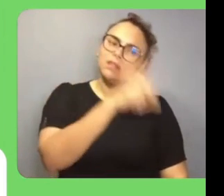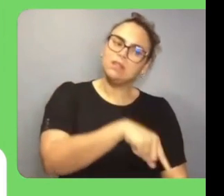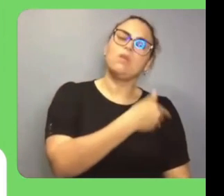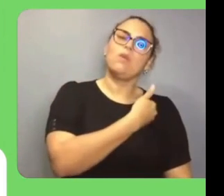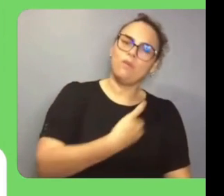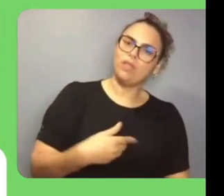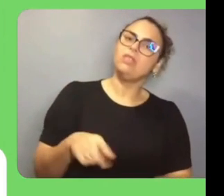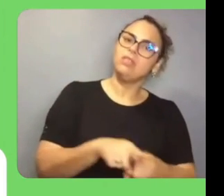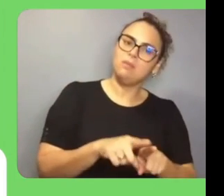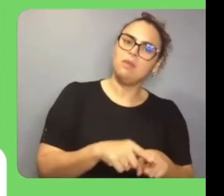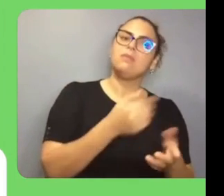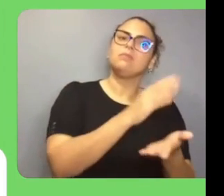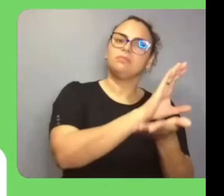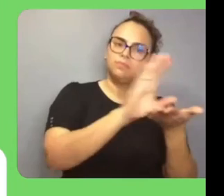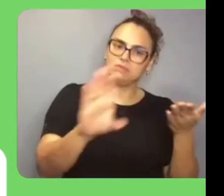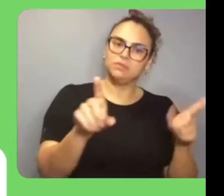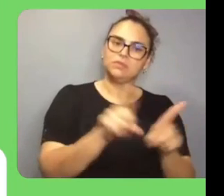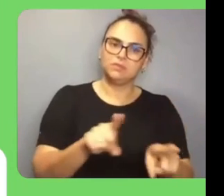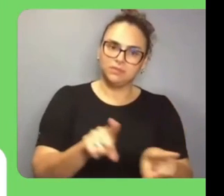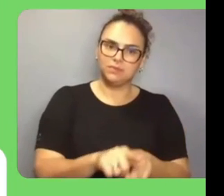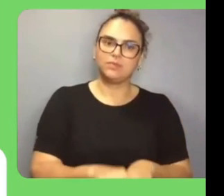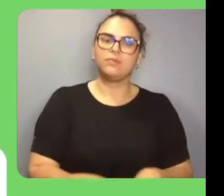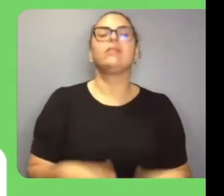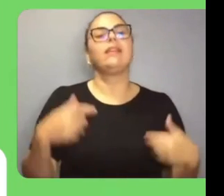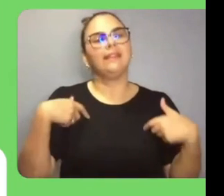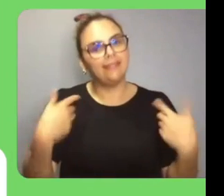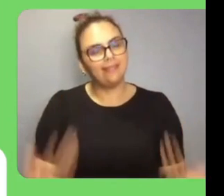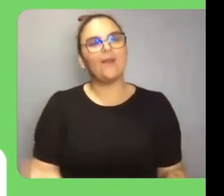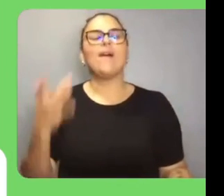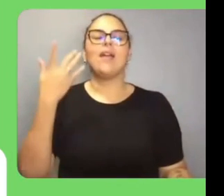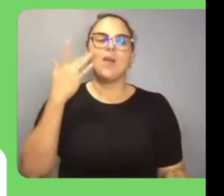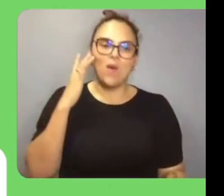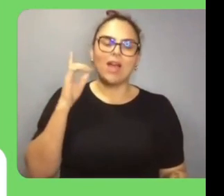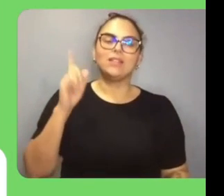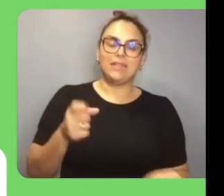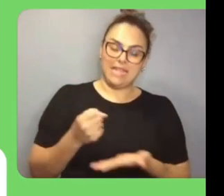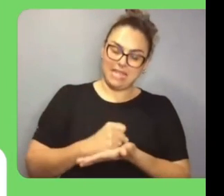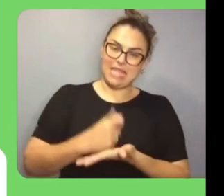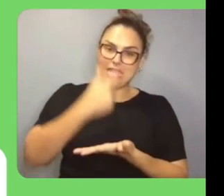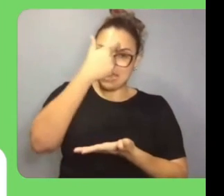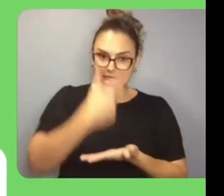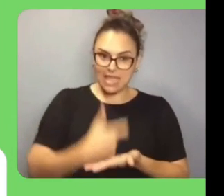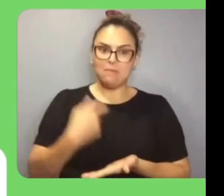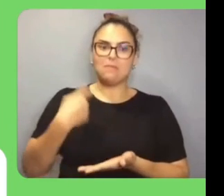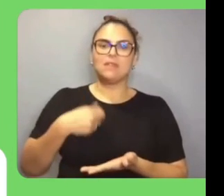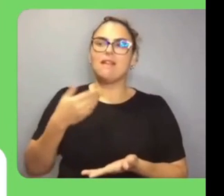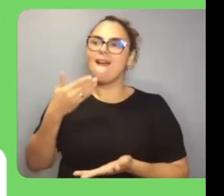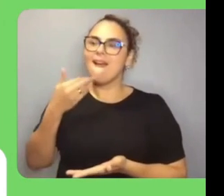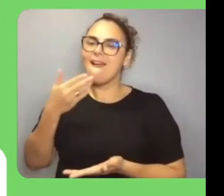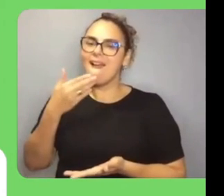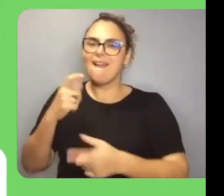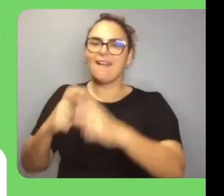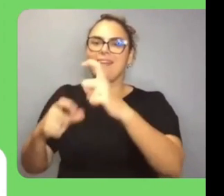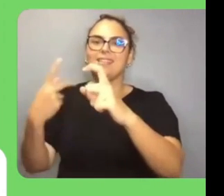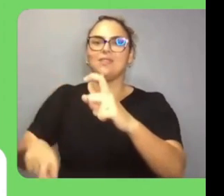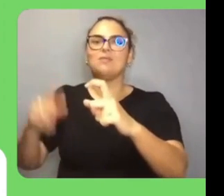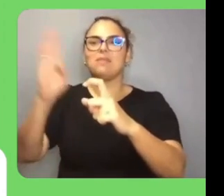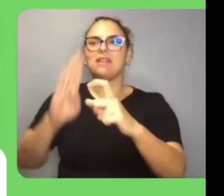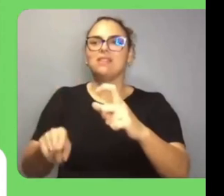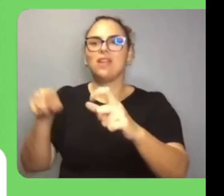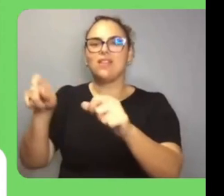financiando isso, tinha que ter o governo estadual financiando isso. Aí eu acho que é a hora que os games têm que beber muito dos quadrinhos nacionais. Porque, exato!